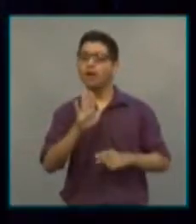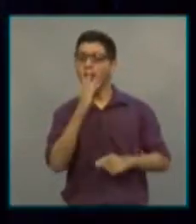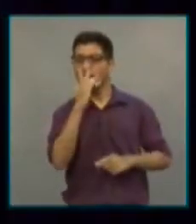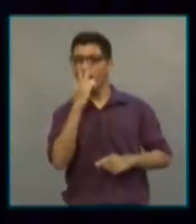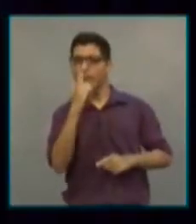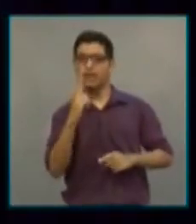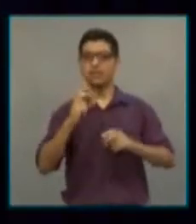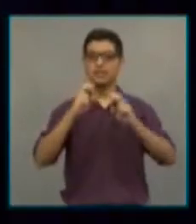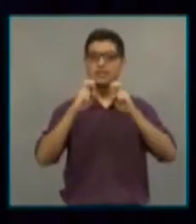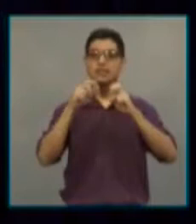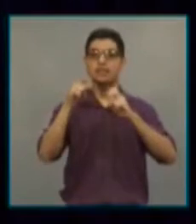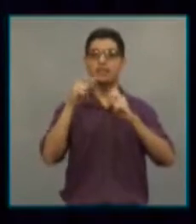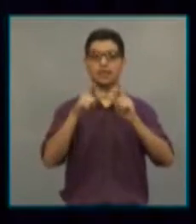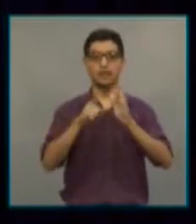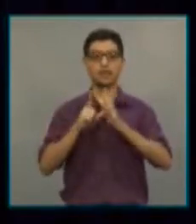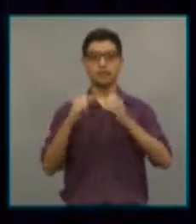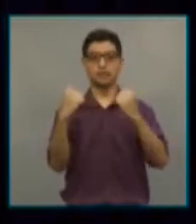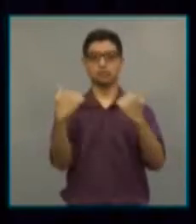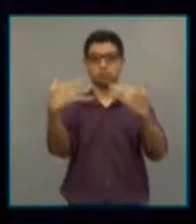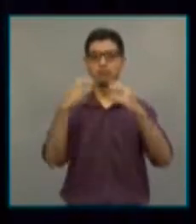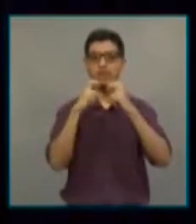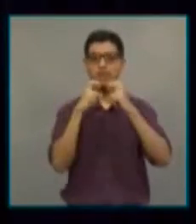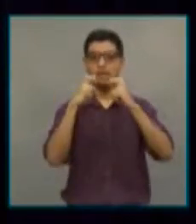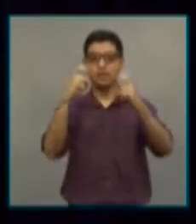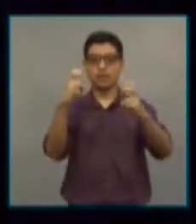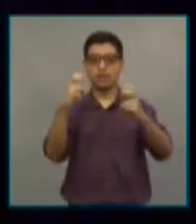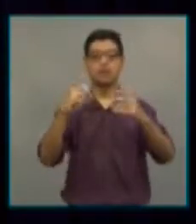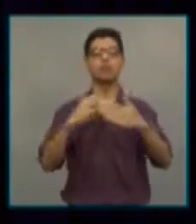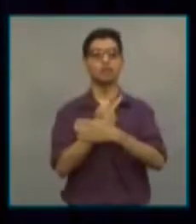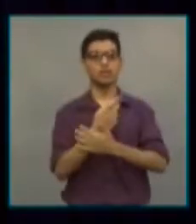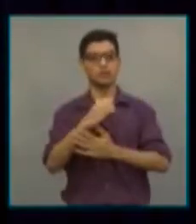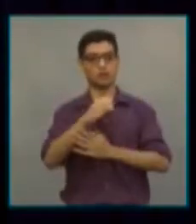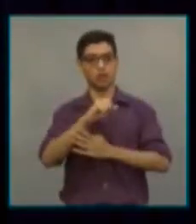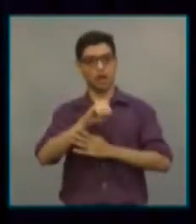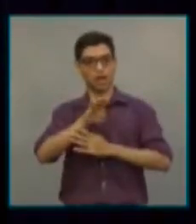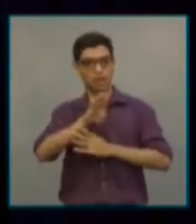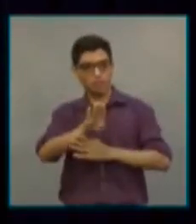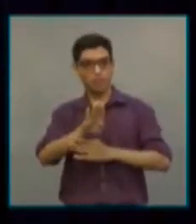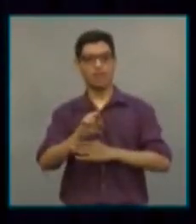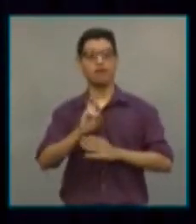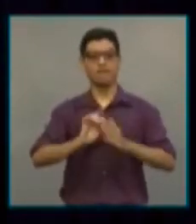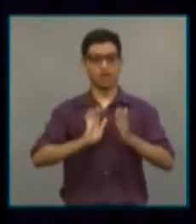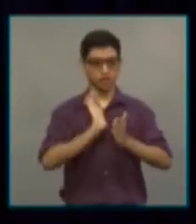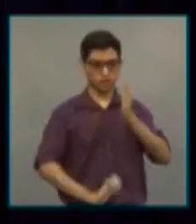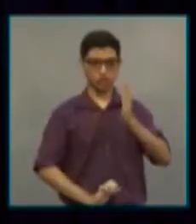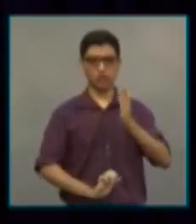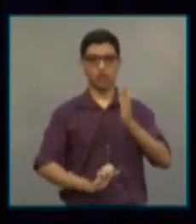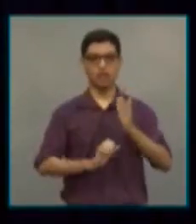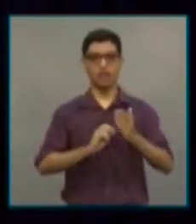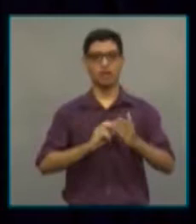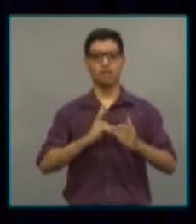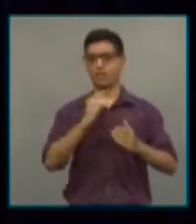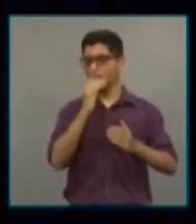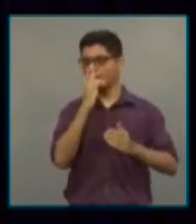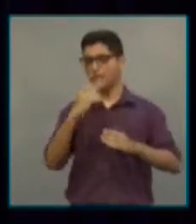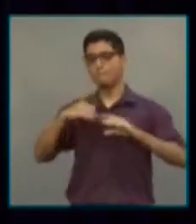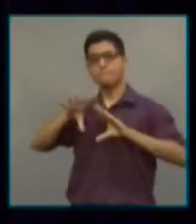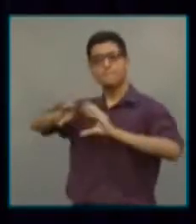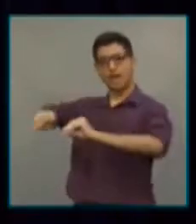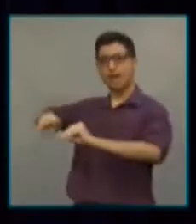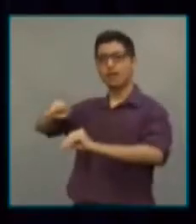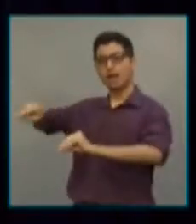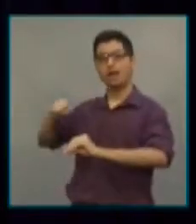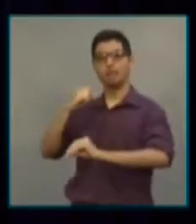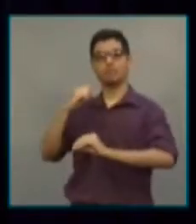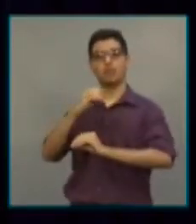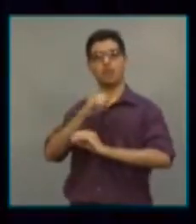aqui não vão retirar a advocacia do Estado que os senhores desta gestão, todos os três candidatos aqui,